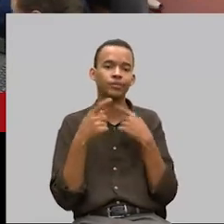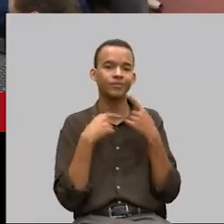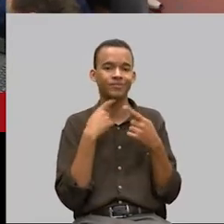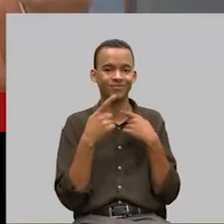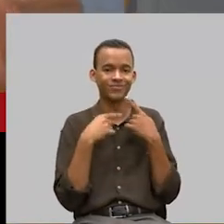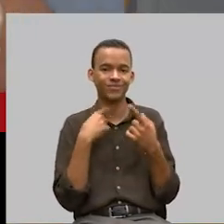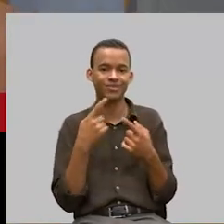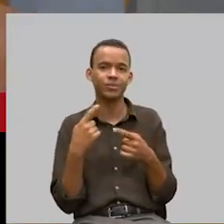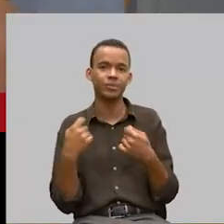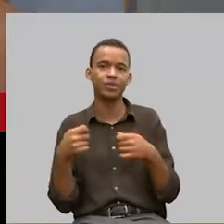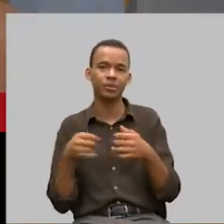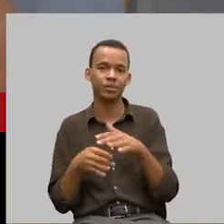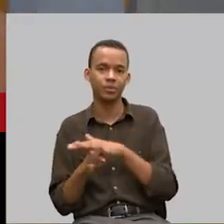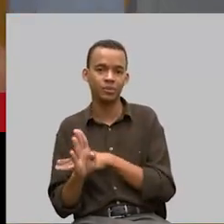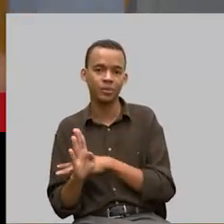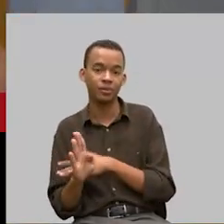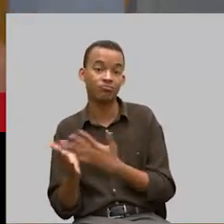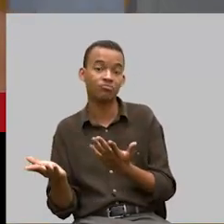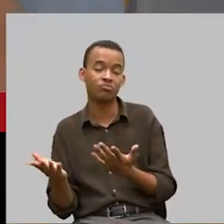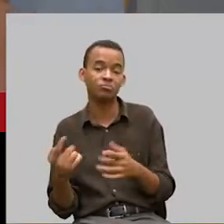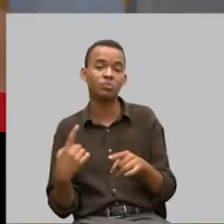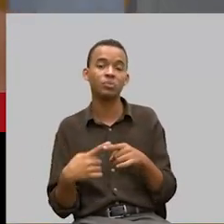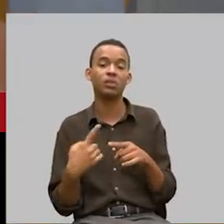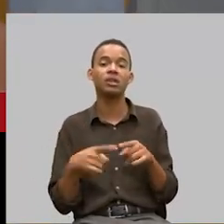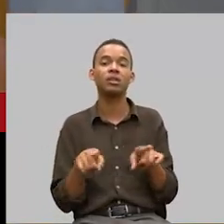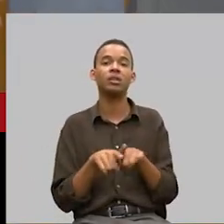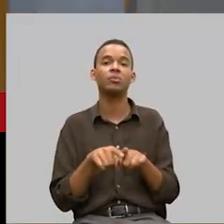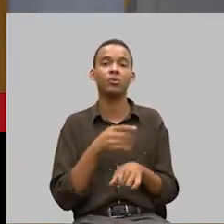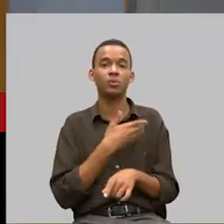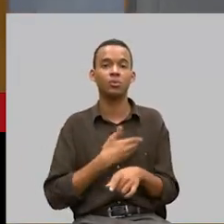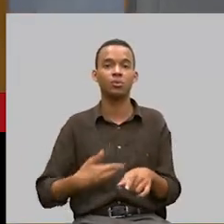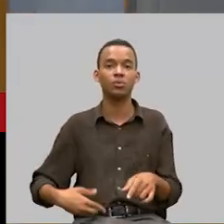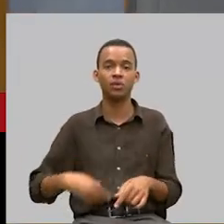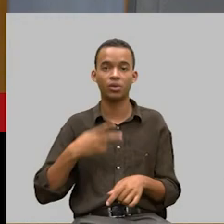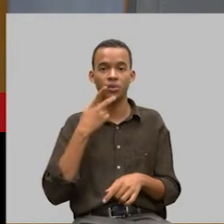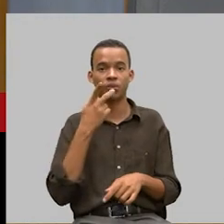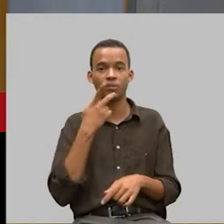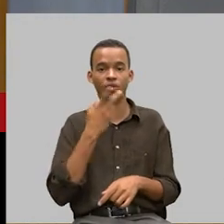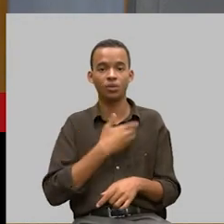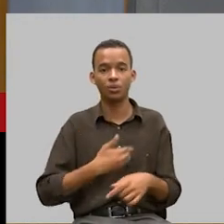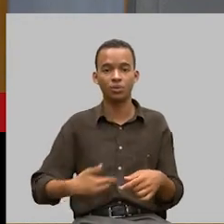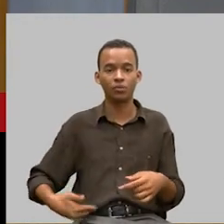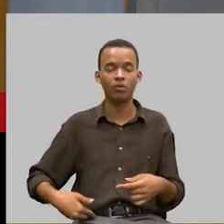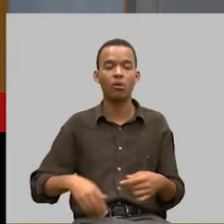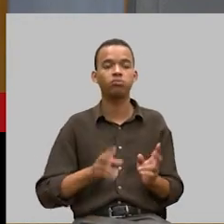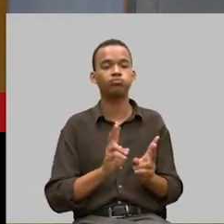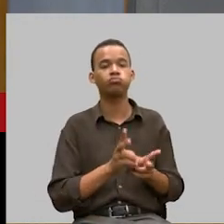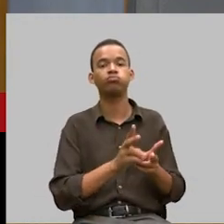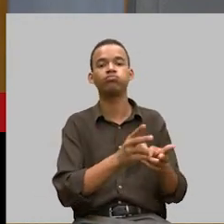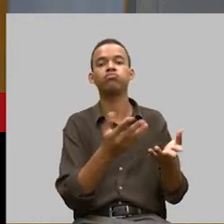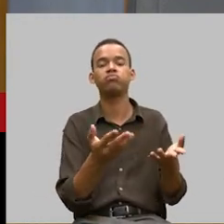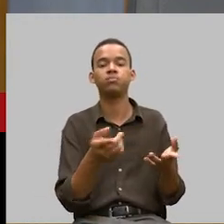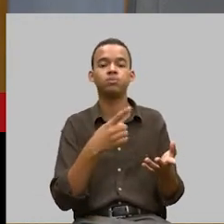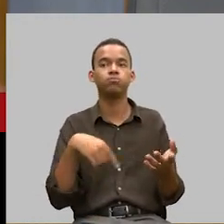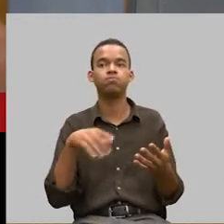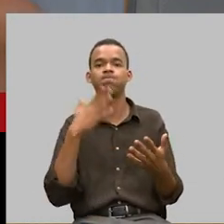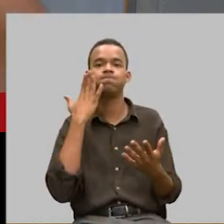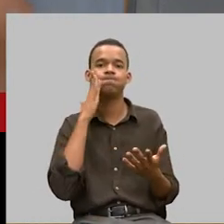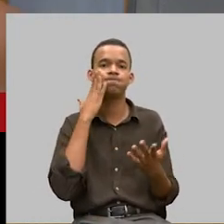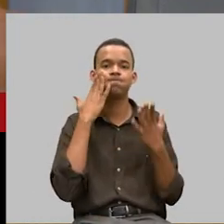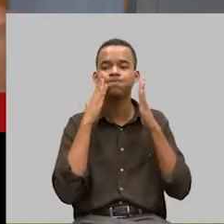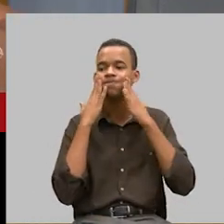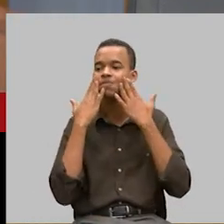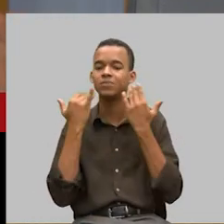bem né porque o governo também diz que o estado tá nos trilhos a gente não consegue entender essa dinâmica de